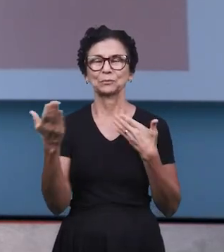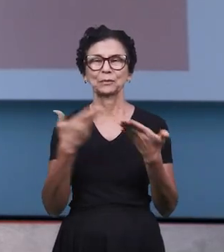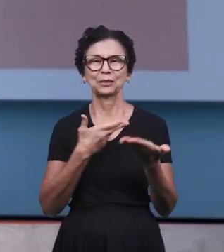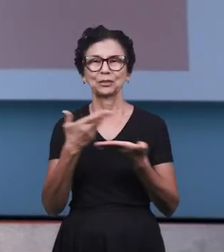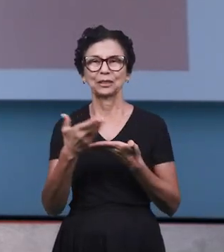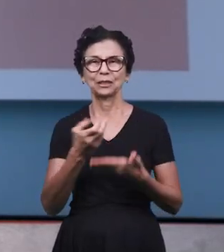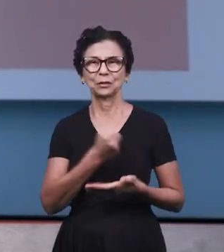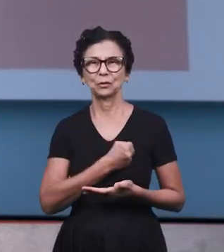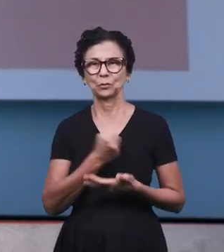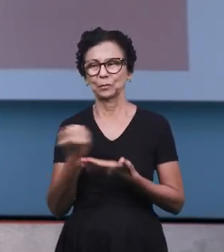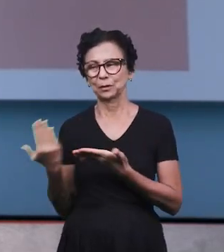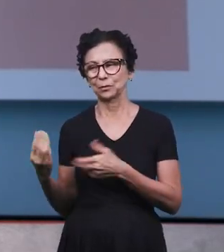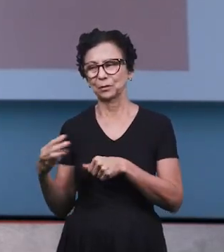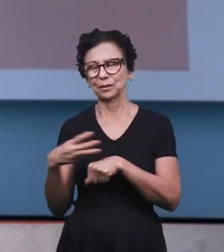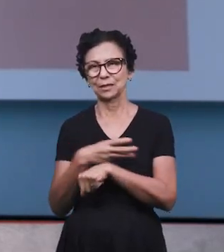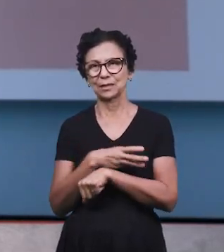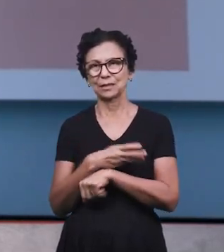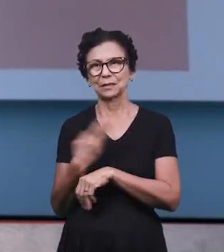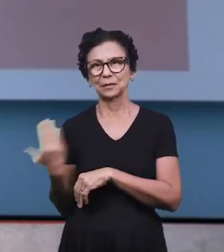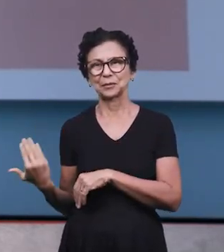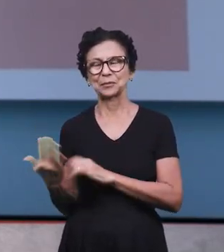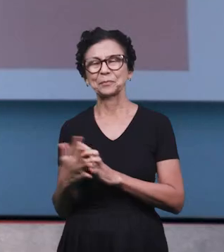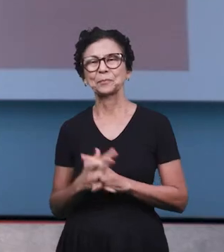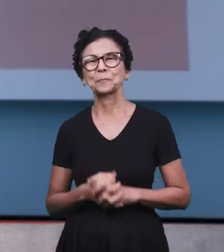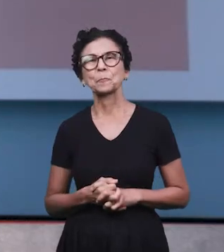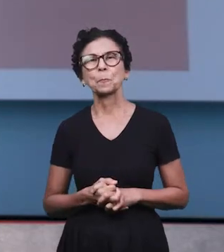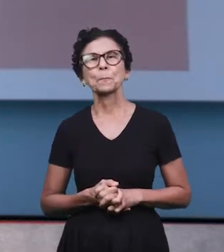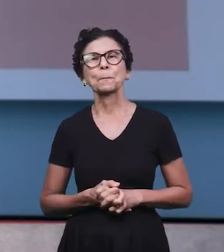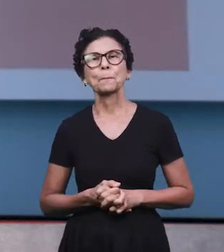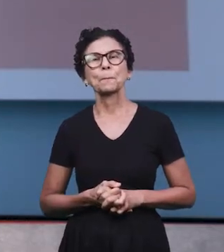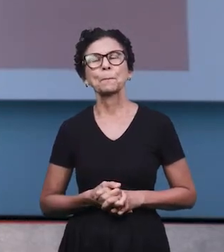Segue o número do WhatsApp, prefixo 27